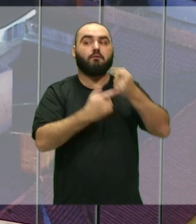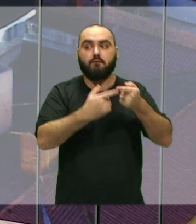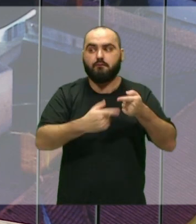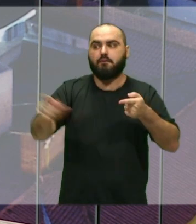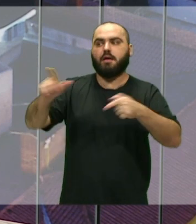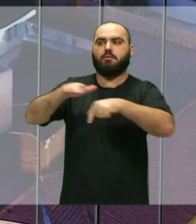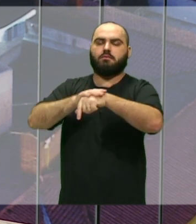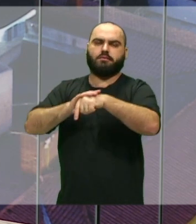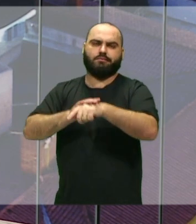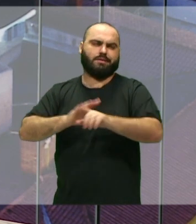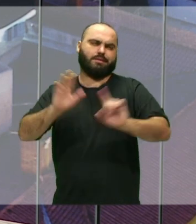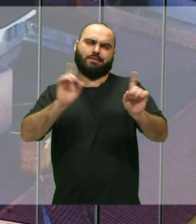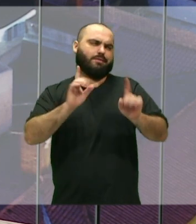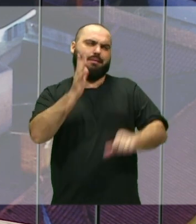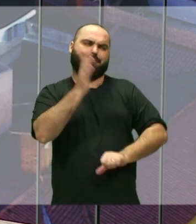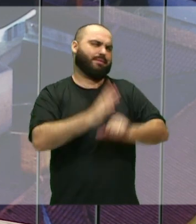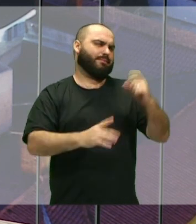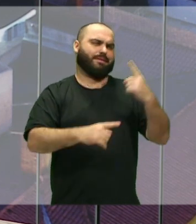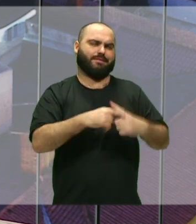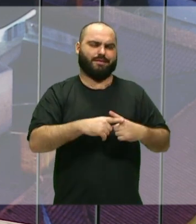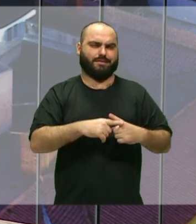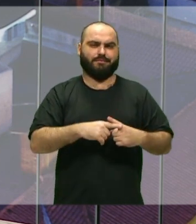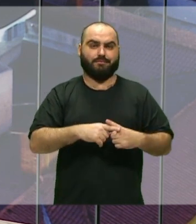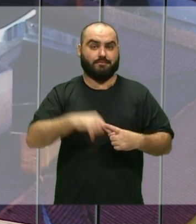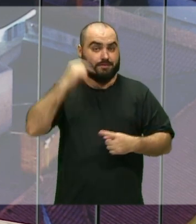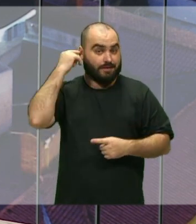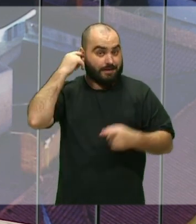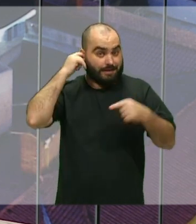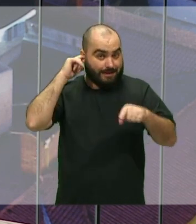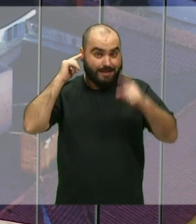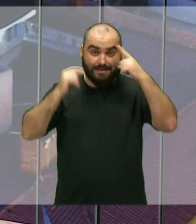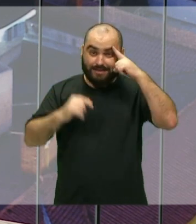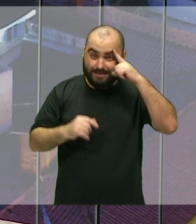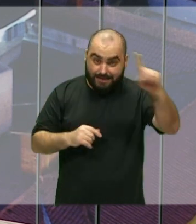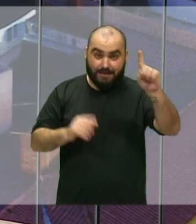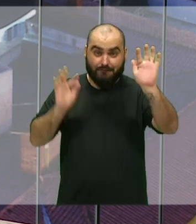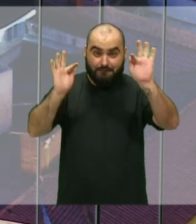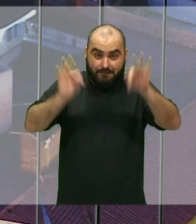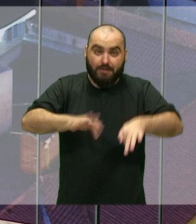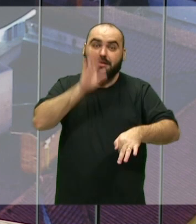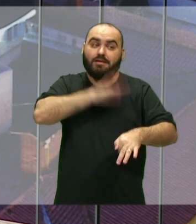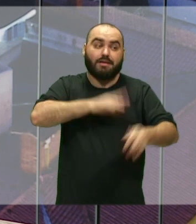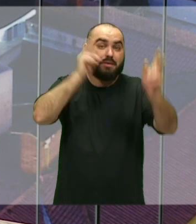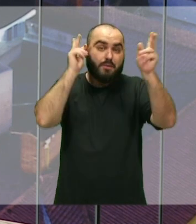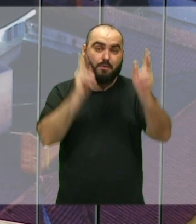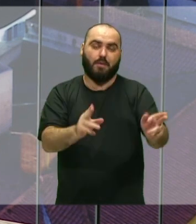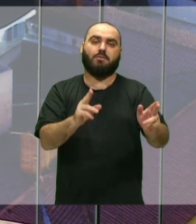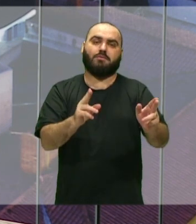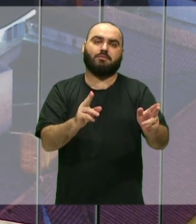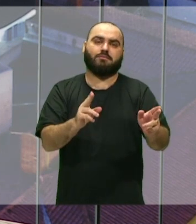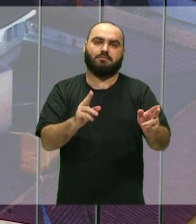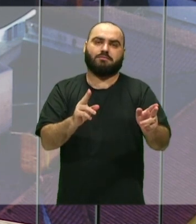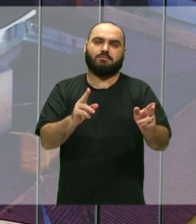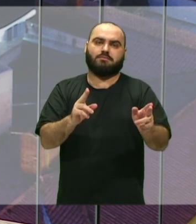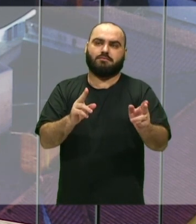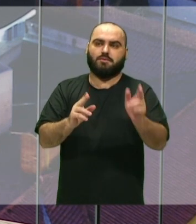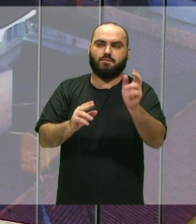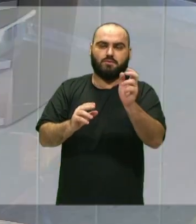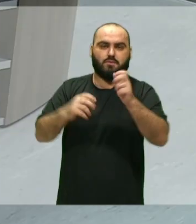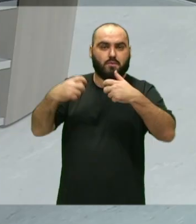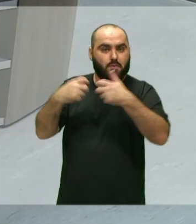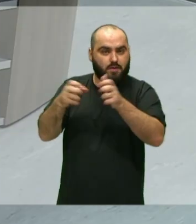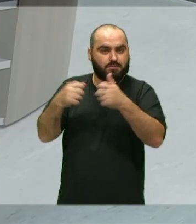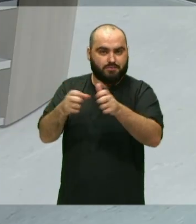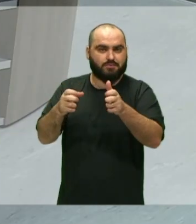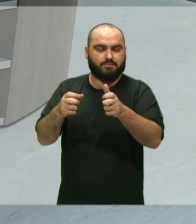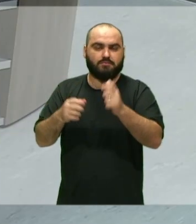Já não é a primeira vez que me aconteceu. Nesse mesmo dia aconteceu outra cena no final da tarde, né? Dessa vez foi com o articulado. Né? Ou seja,